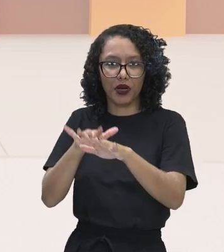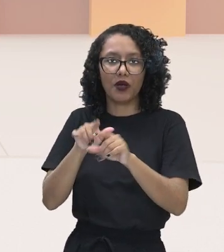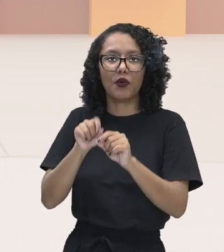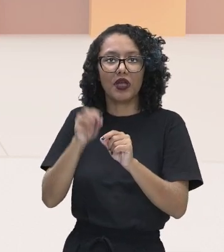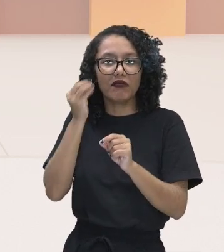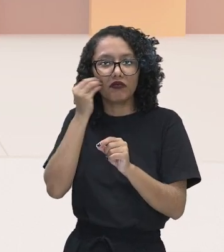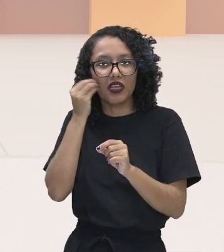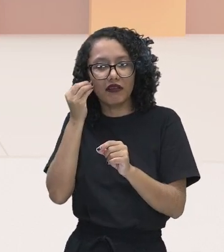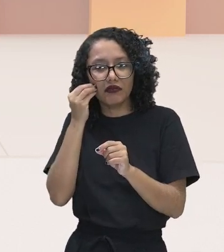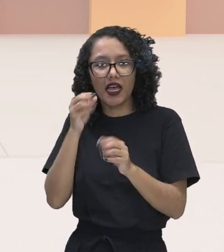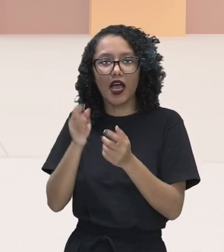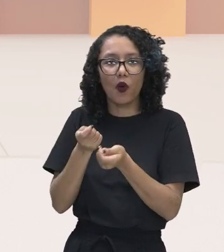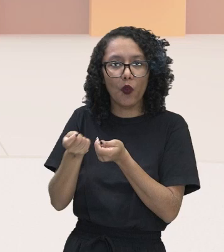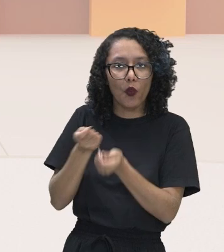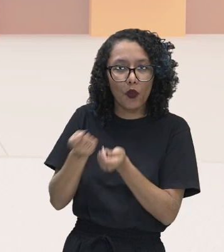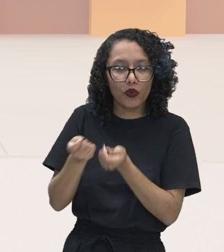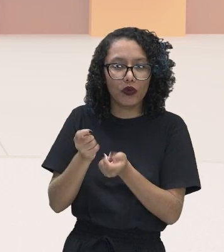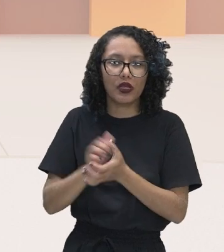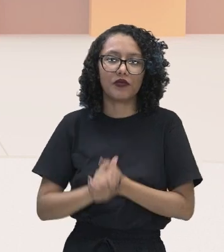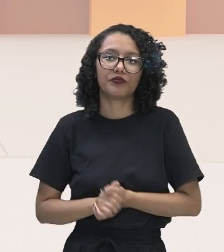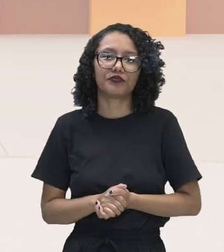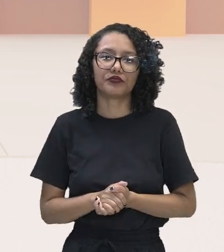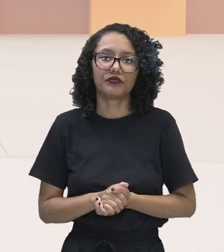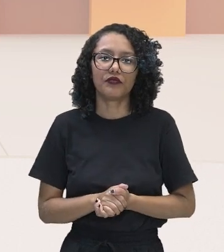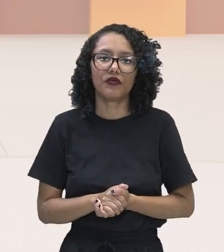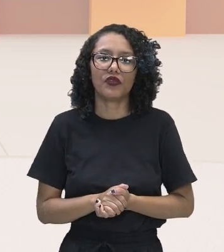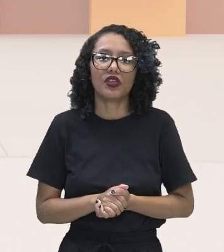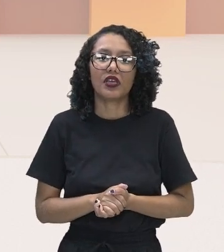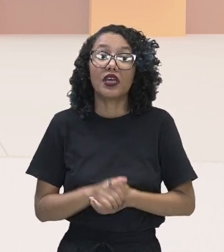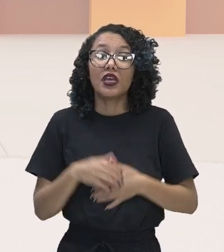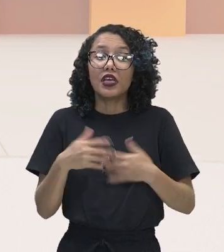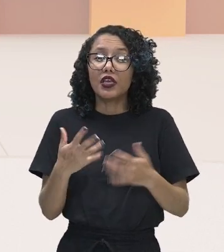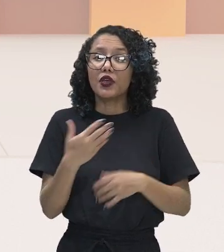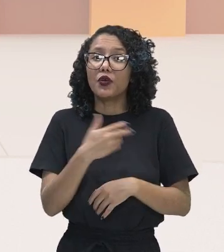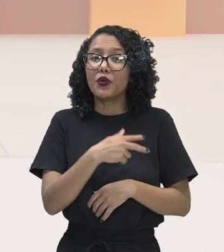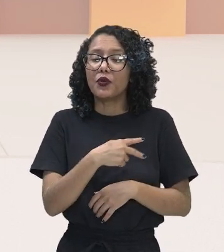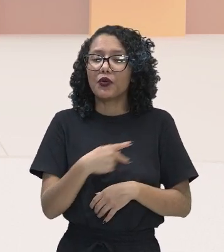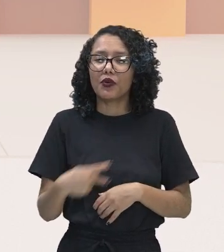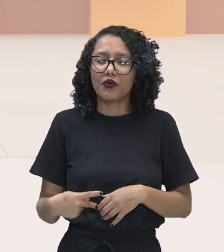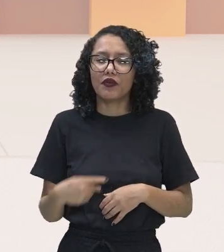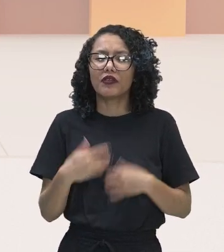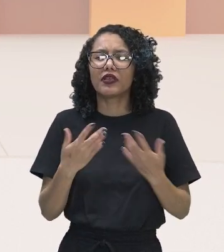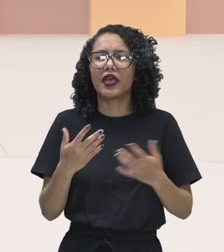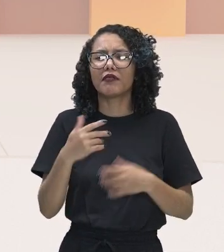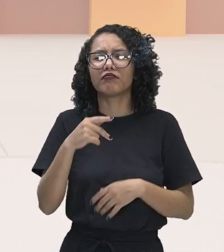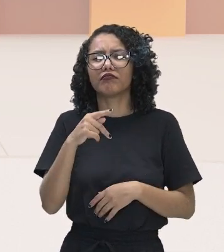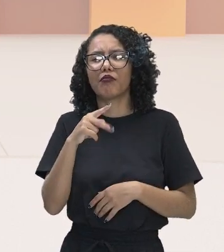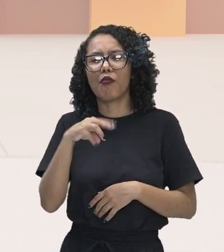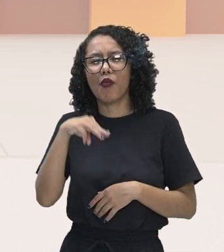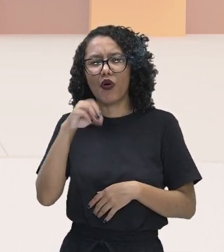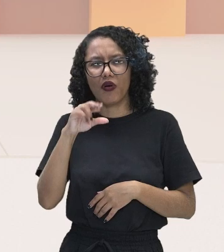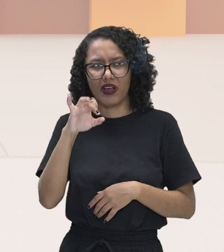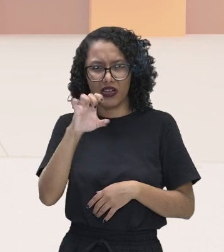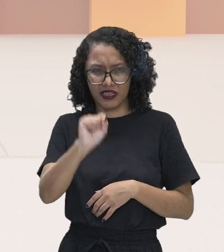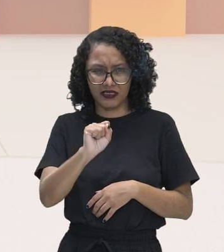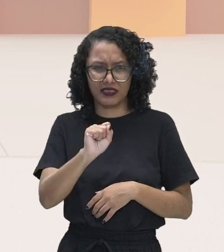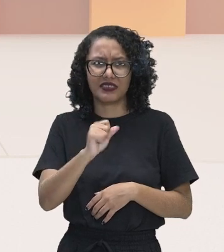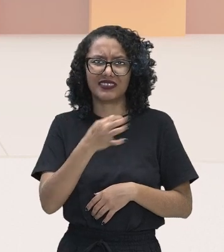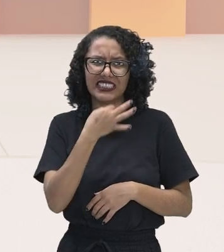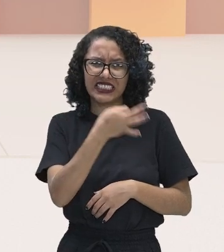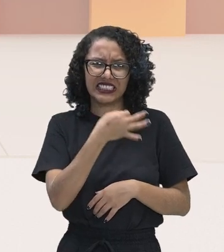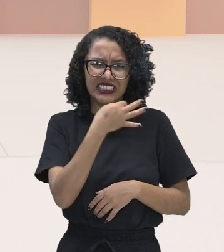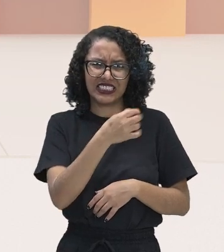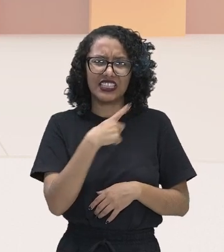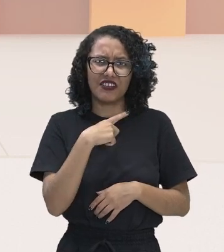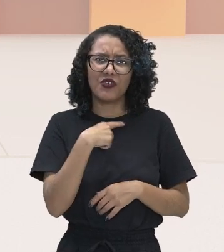era representado por Prudentes de Moraes. E ele vai receber várias críticas, porque as 3 primeiras expedições militares